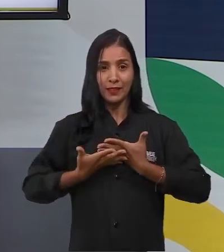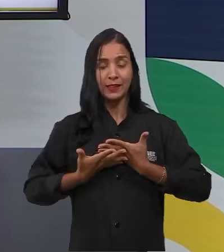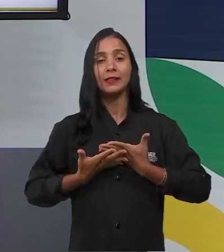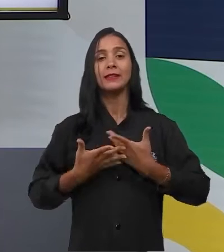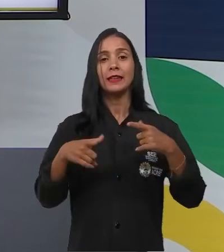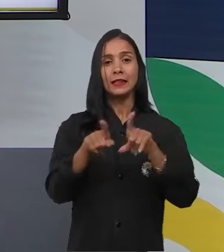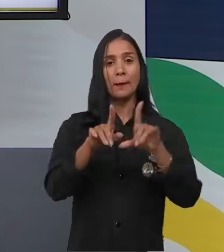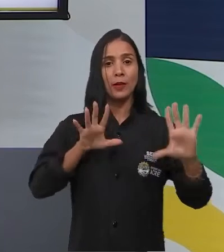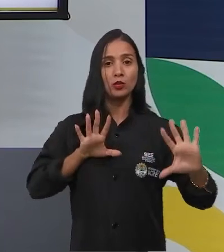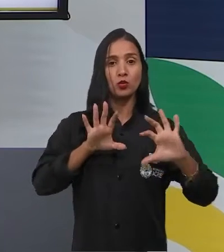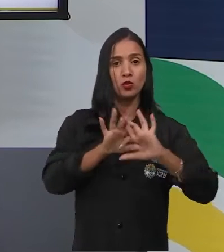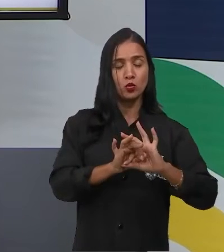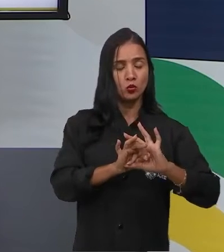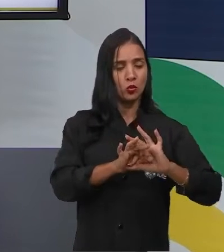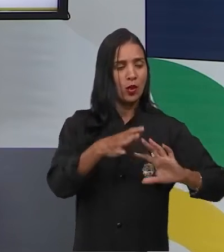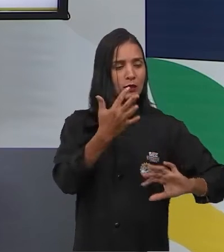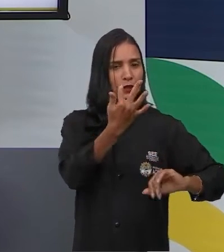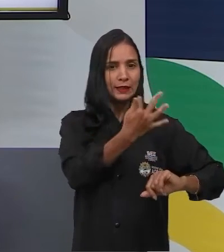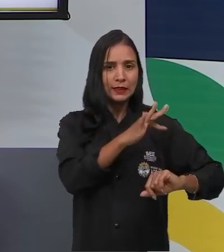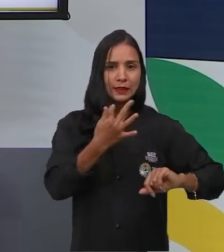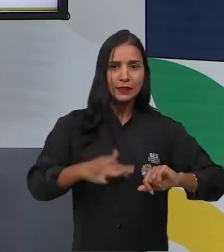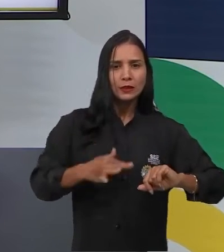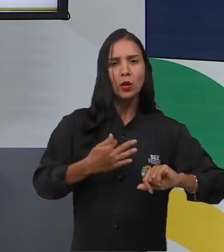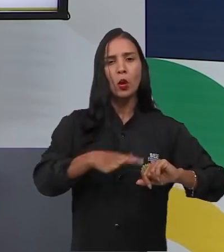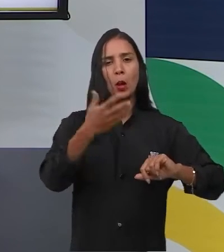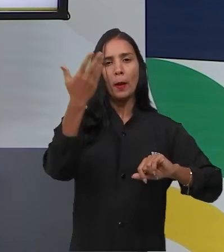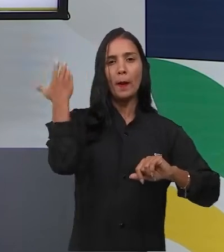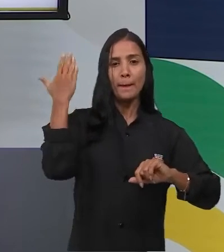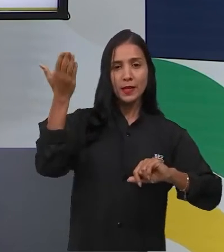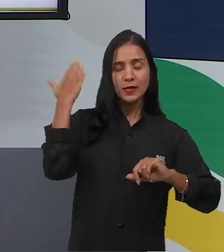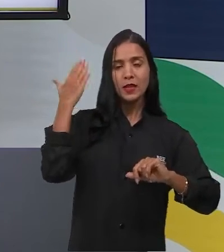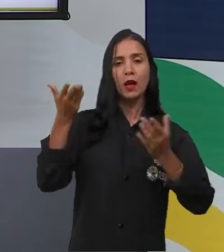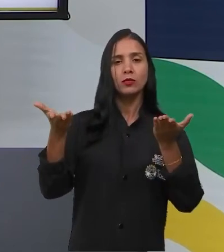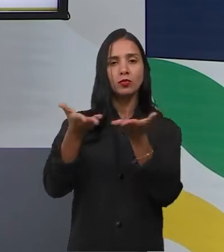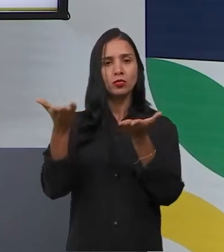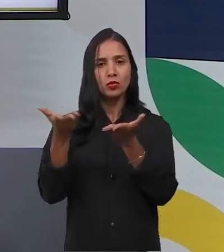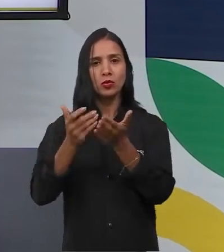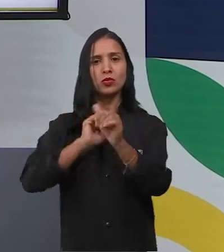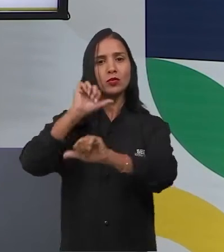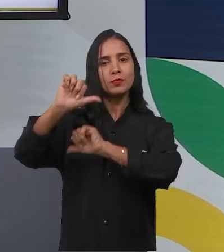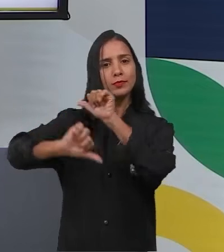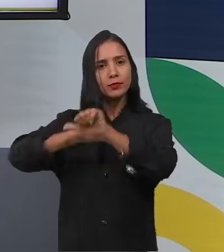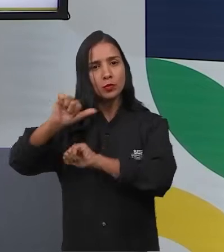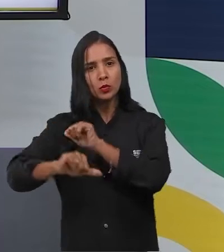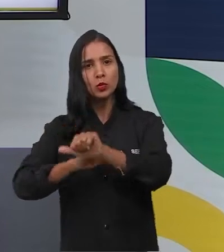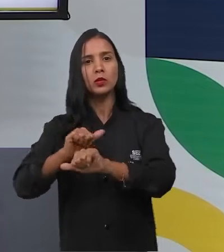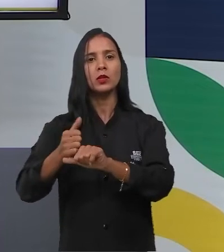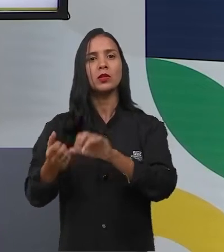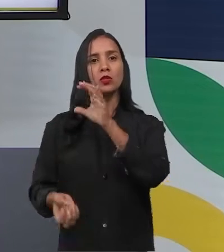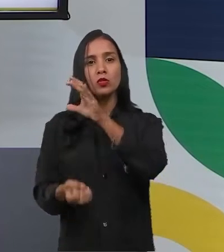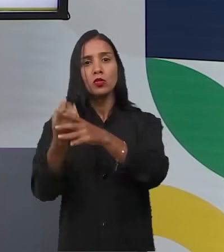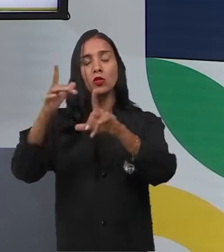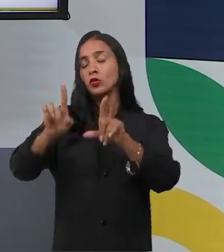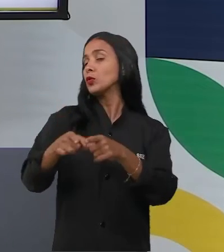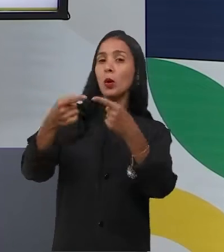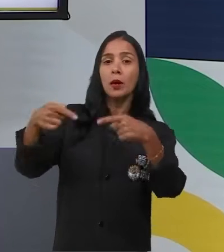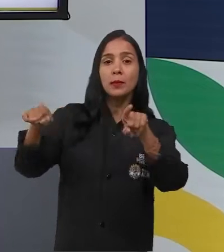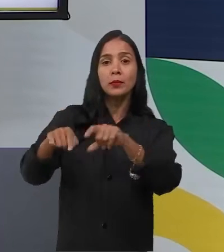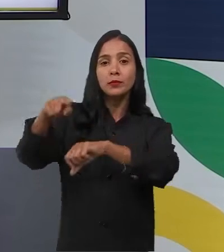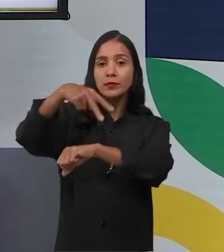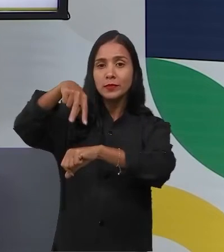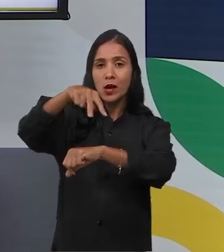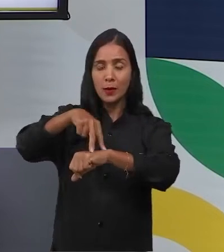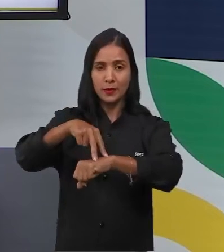Então, através da capoeira, por exemplo, ele consegue imprimir, né, exprimir, expressar da